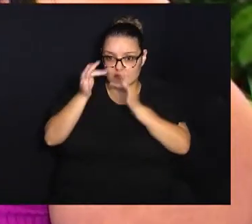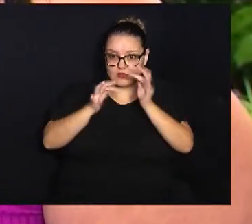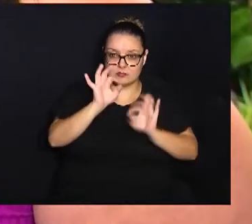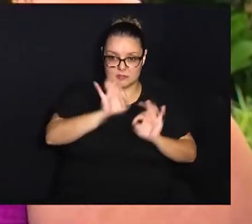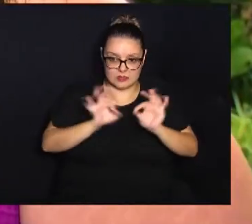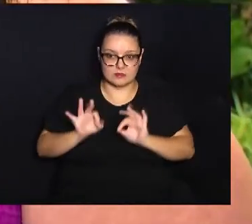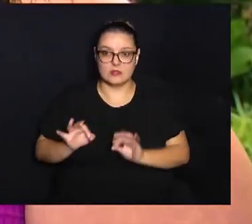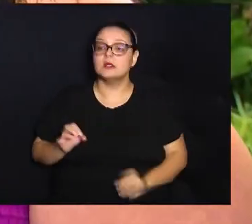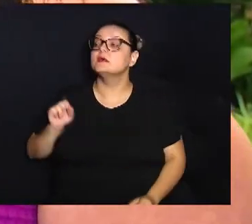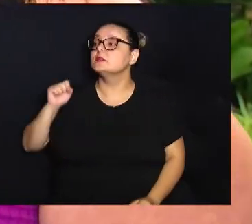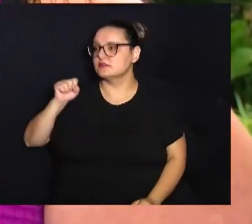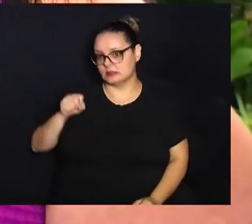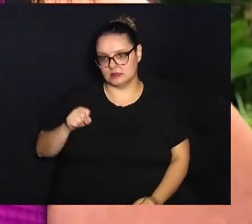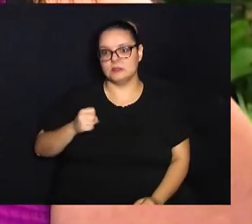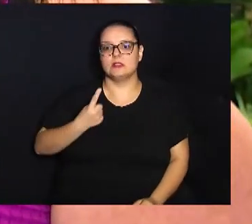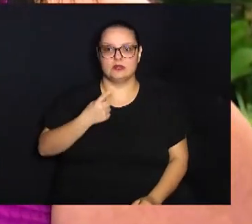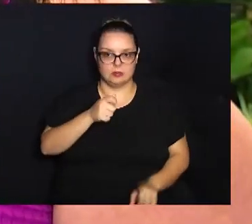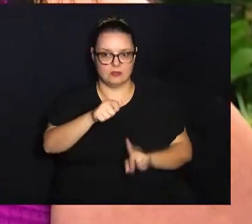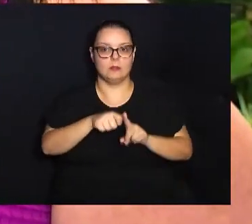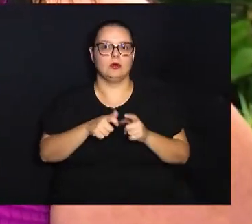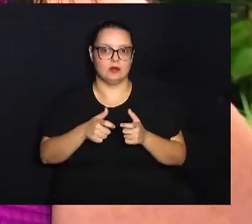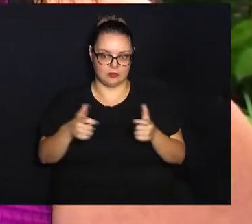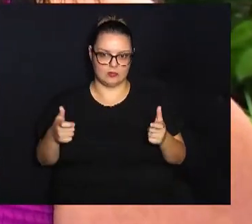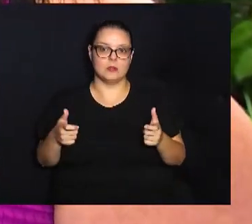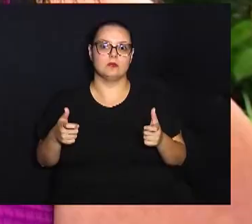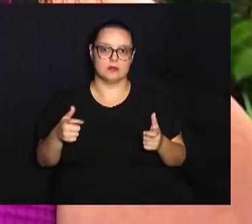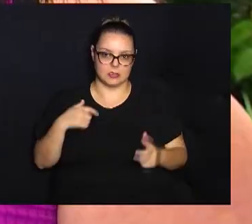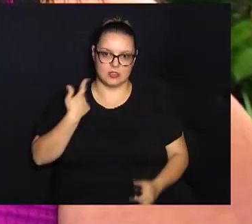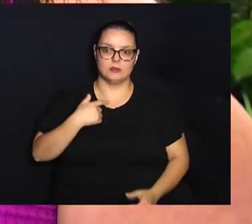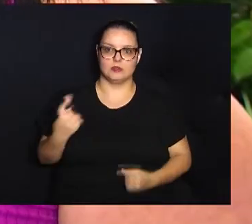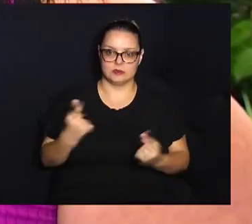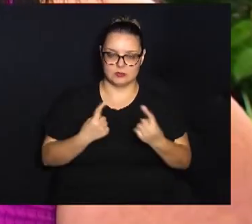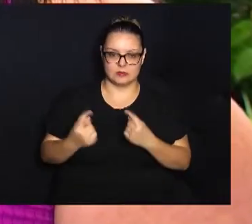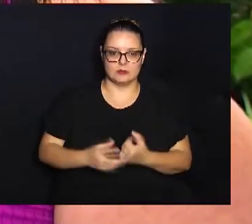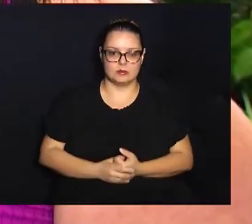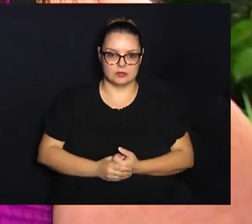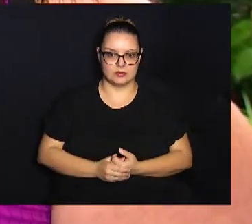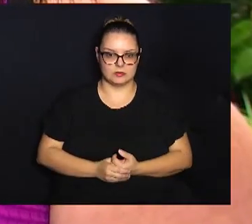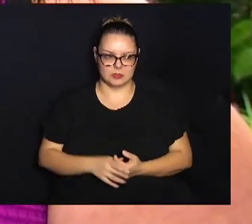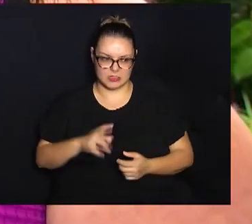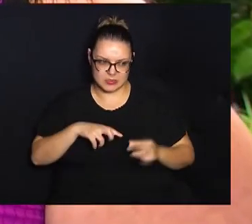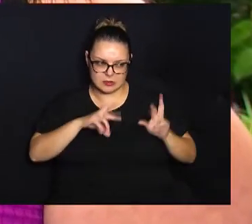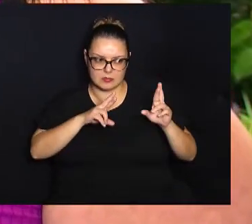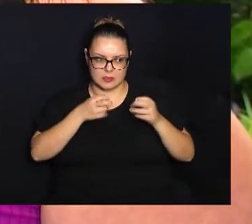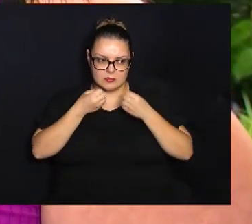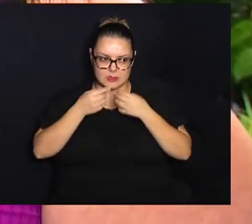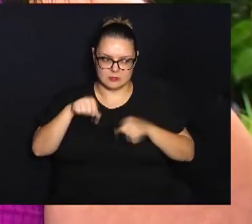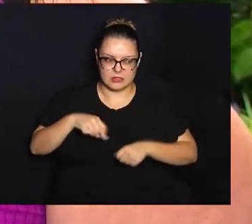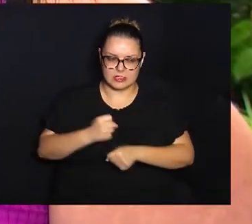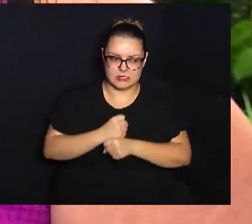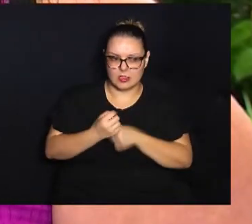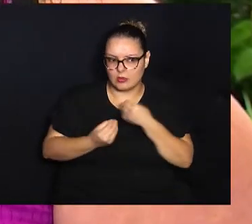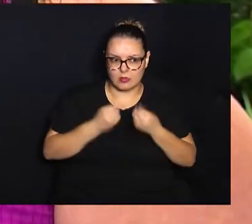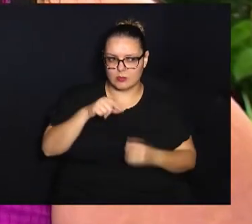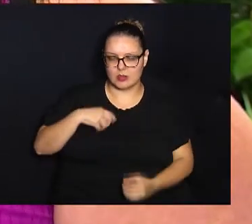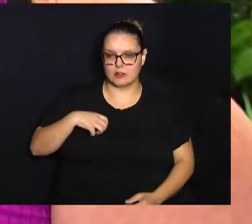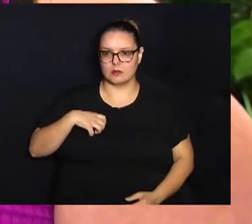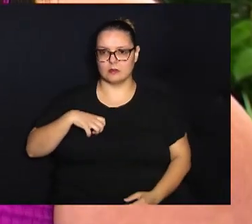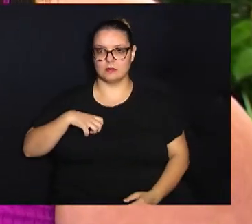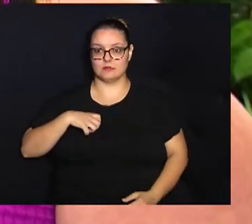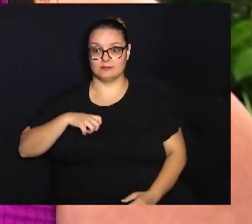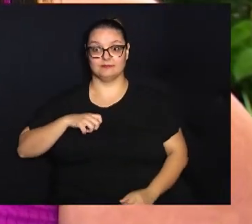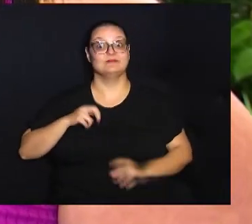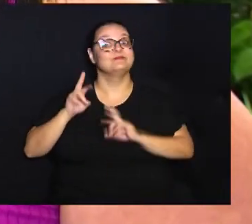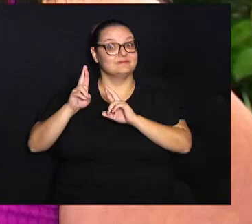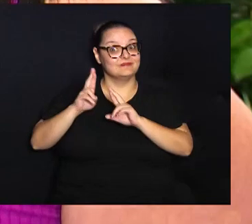e tal? Sim, está com um mês mais ou menos que aumentou a nossa procura. Tem uma expectativa boa para esse ano? Como é que é? Tomara,